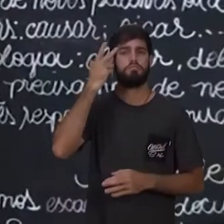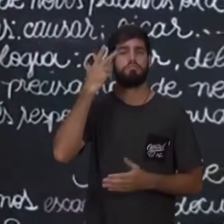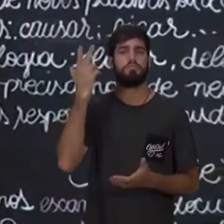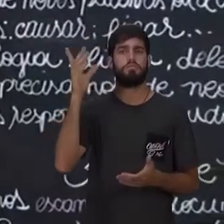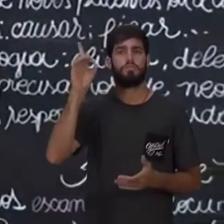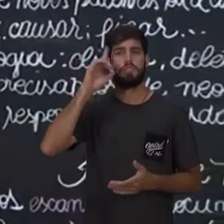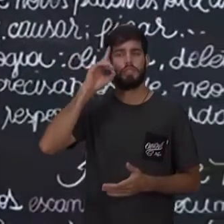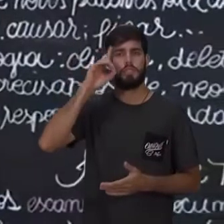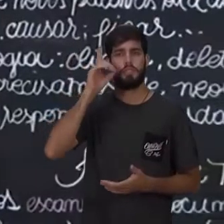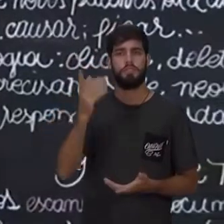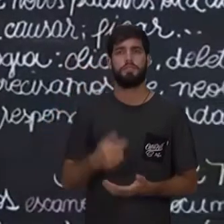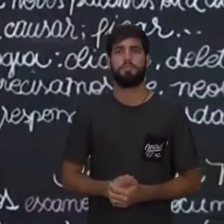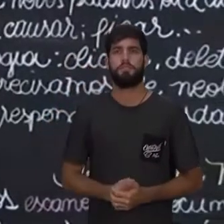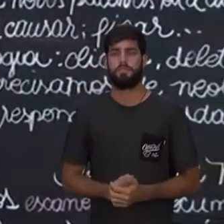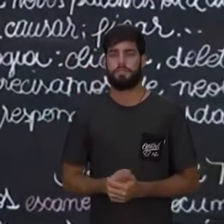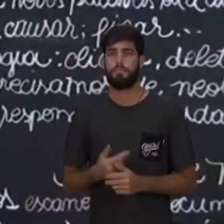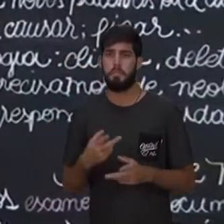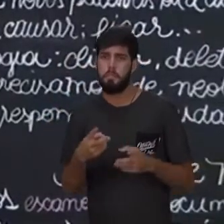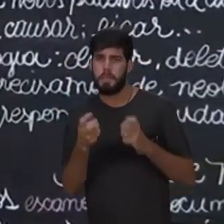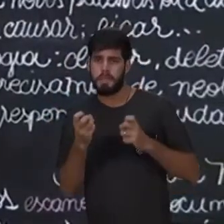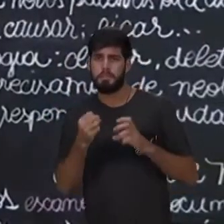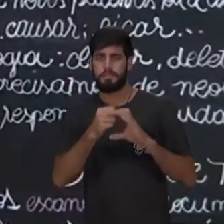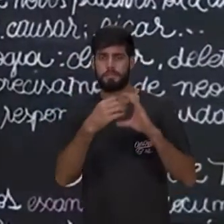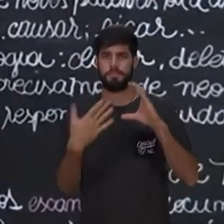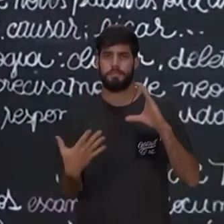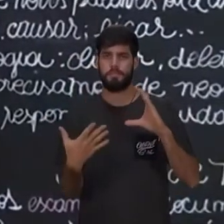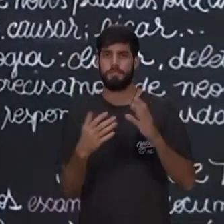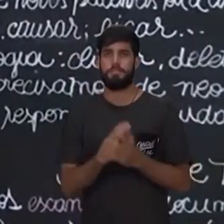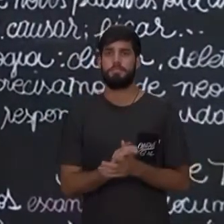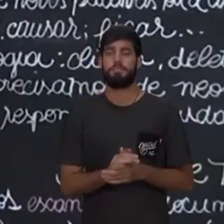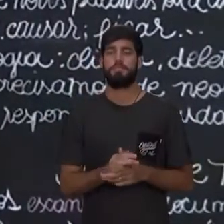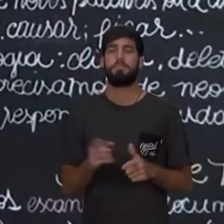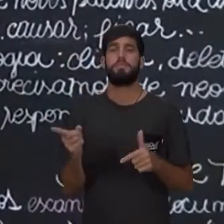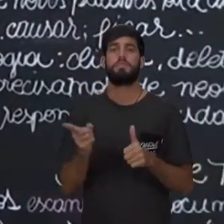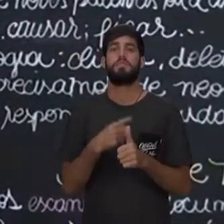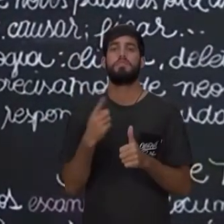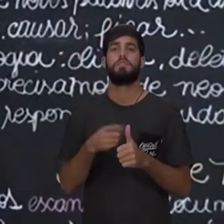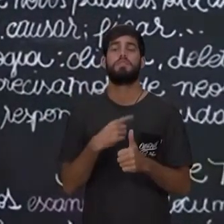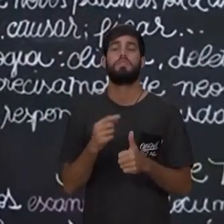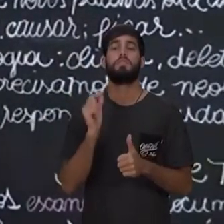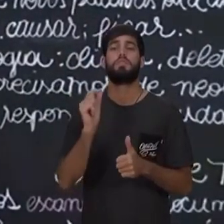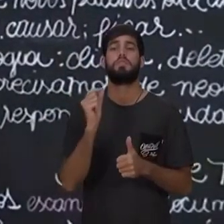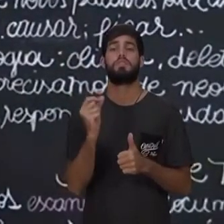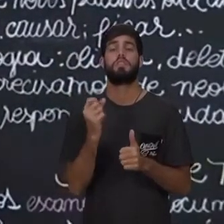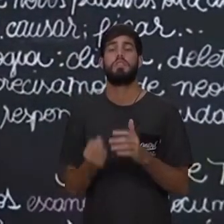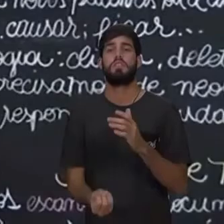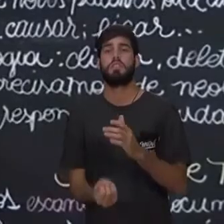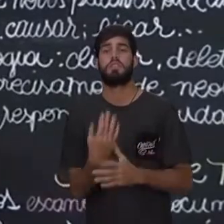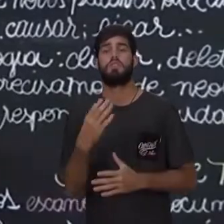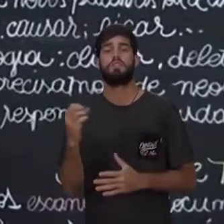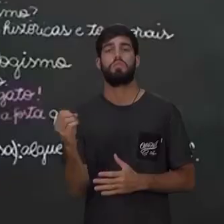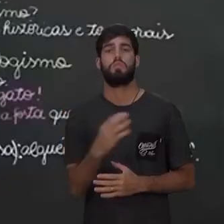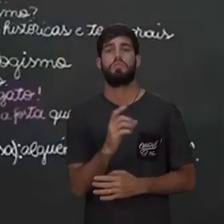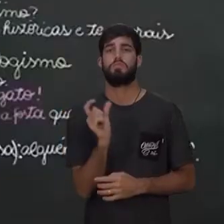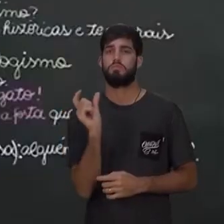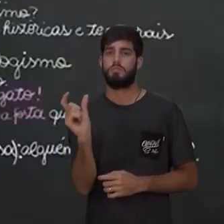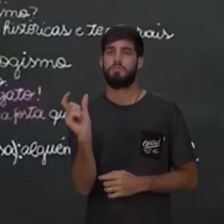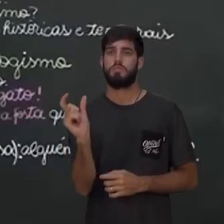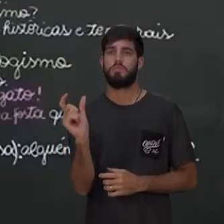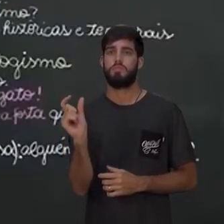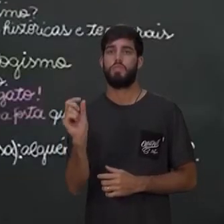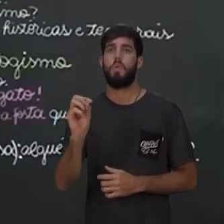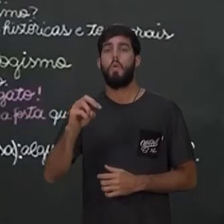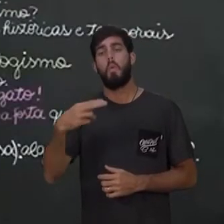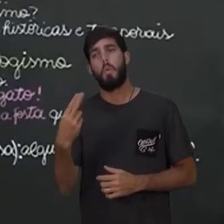Vamos perceber algumas características dos neologismos. A primeira delas é essa ideia de que é uma criação de novas palavras ou a atribuição